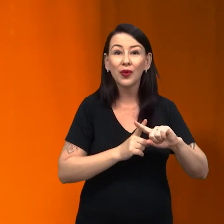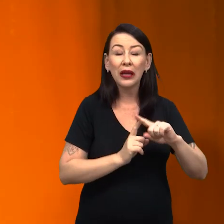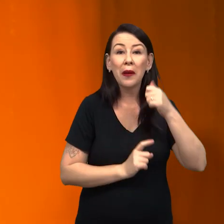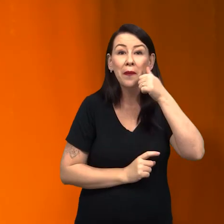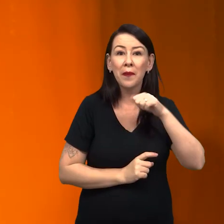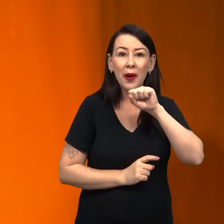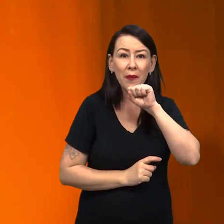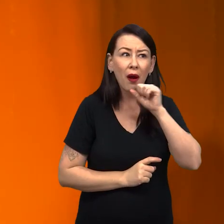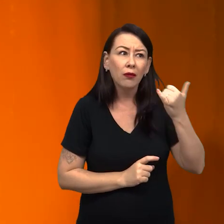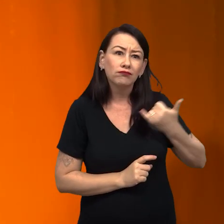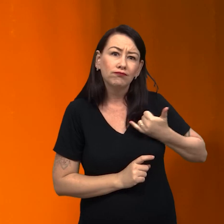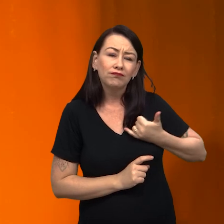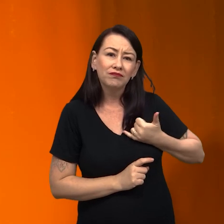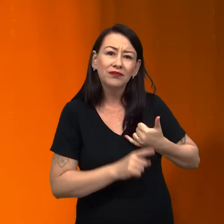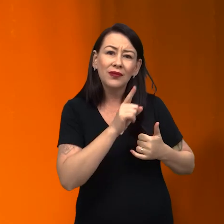mãe me cantou